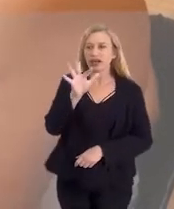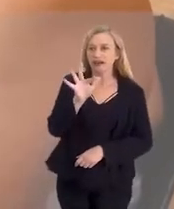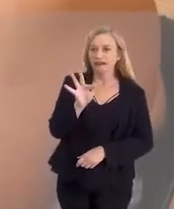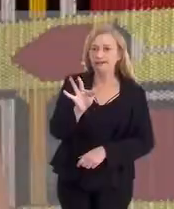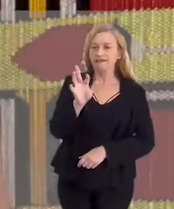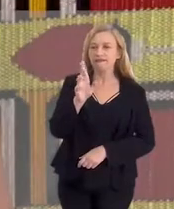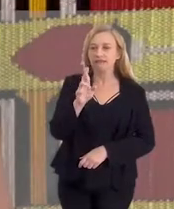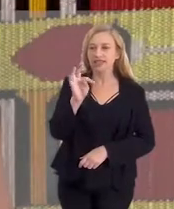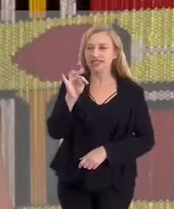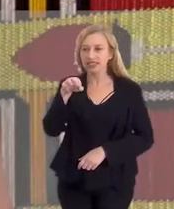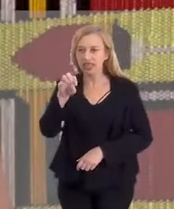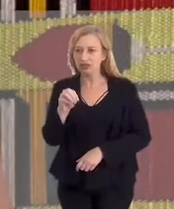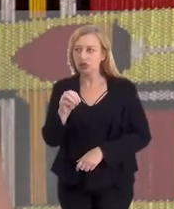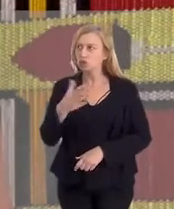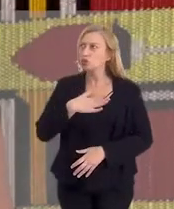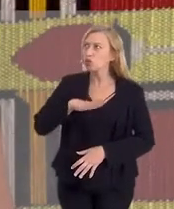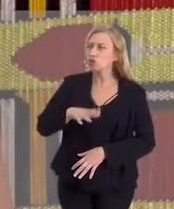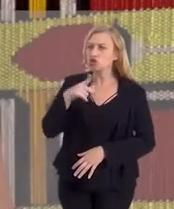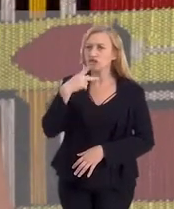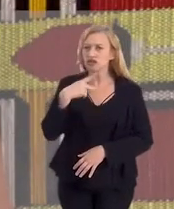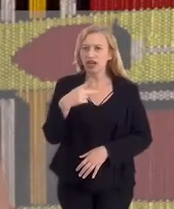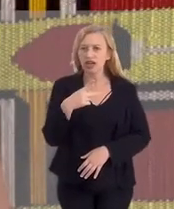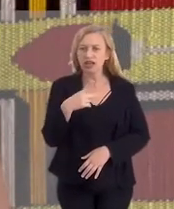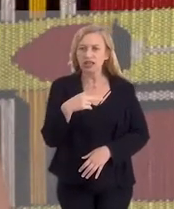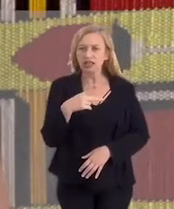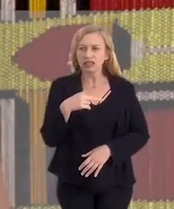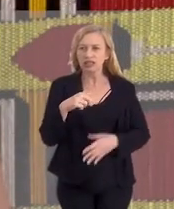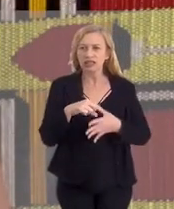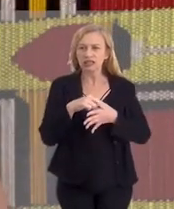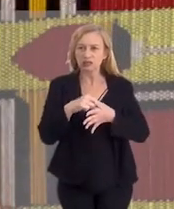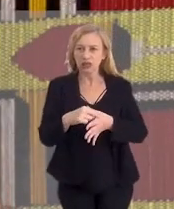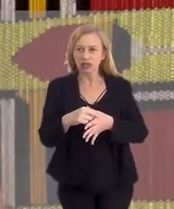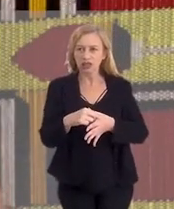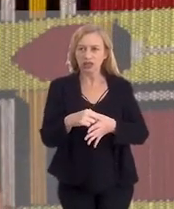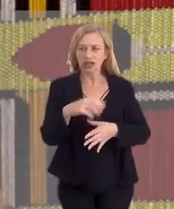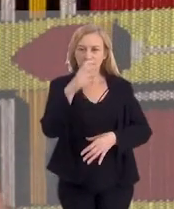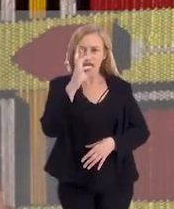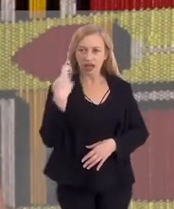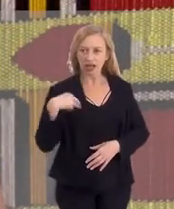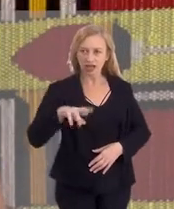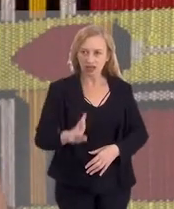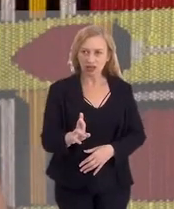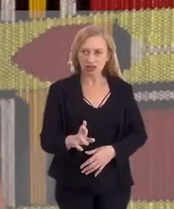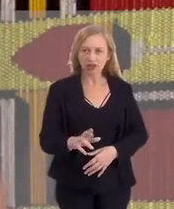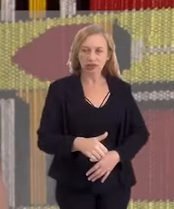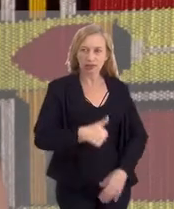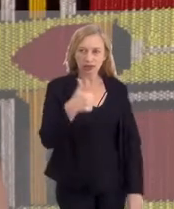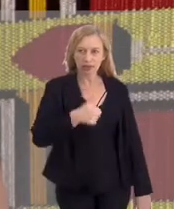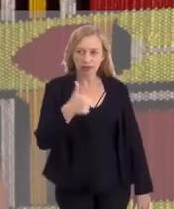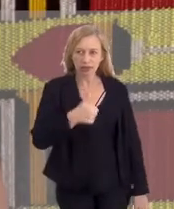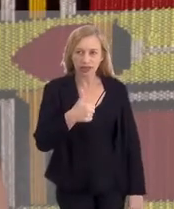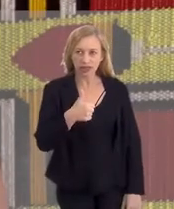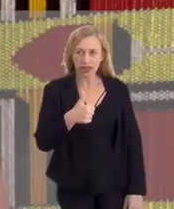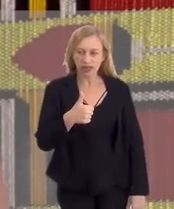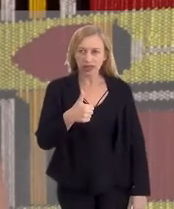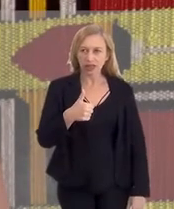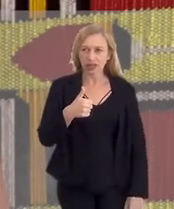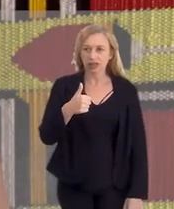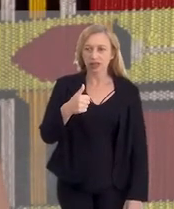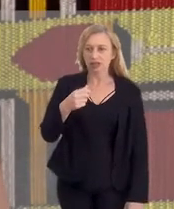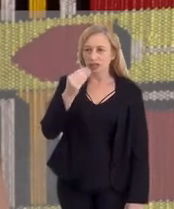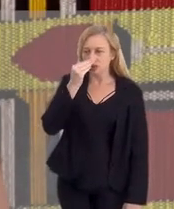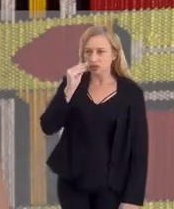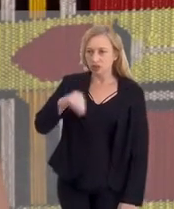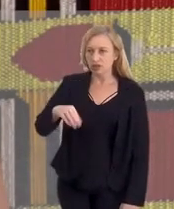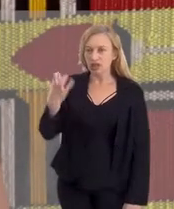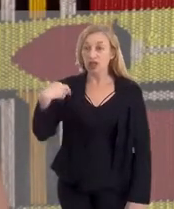Eu não dos gosto, franciscanos? Eu não gosto de falar da imposição religiosa, porque senão a gente vai falar da primeira intolerância